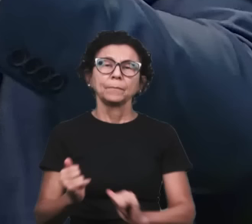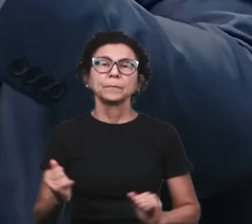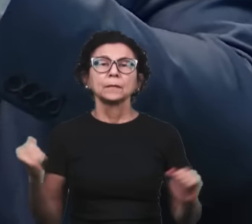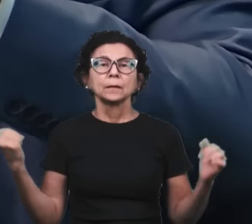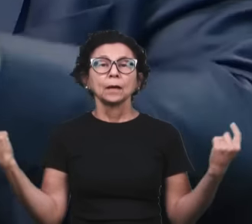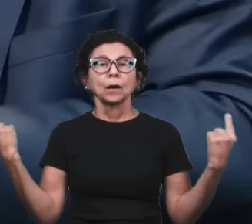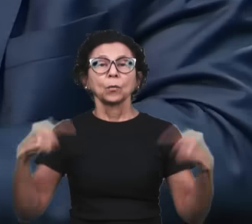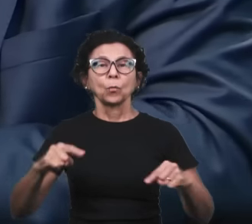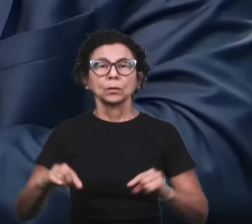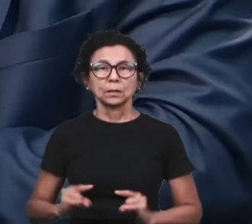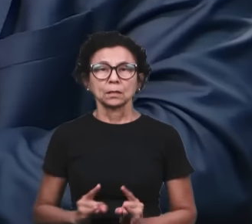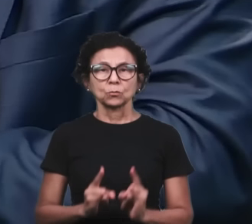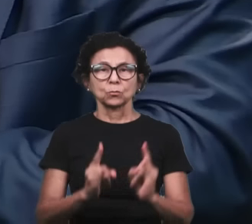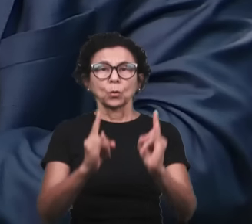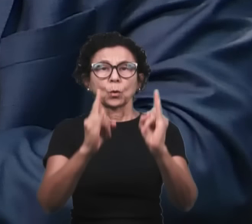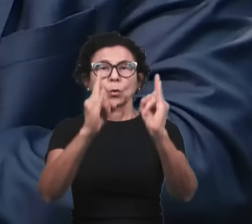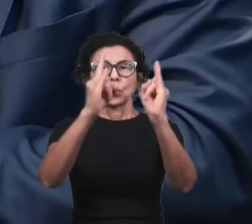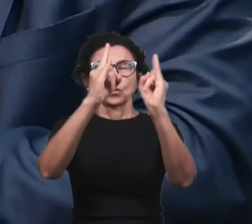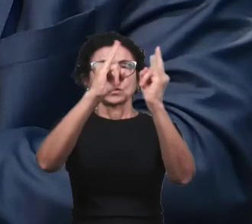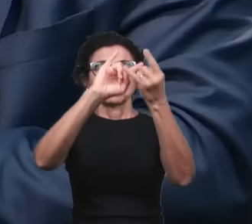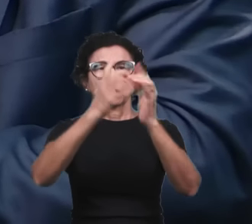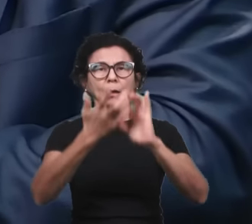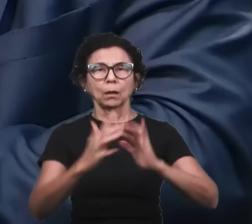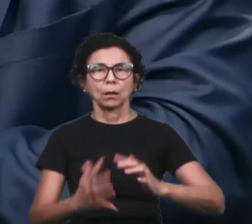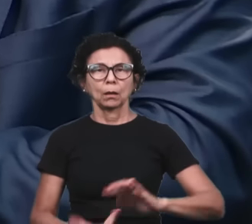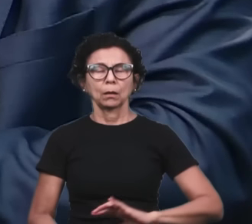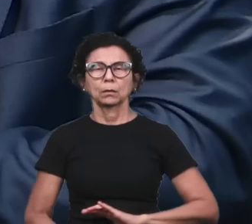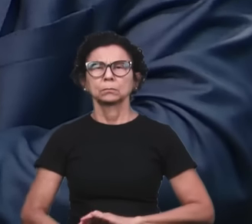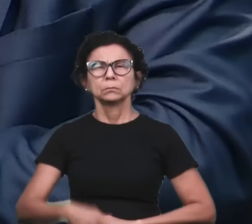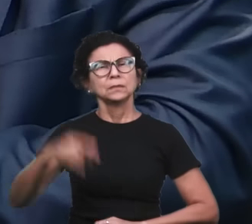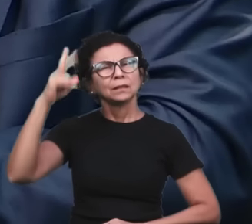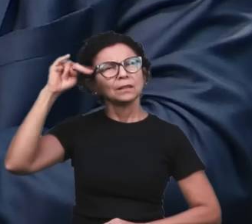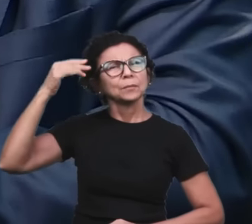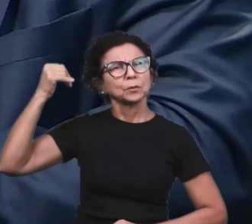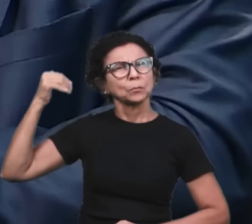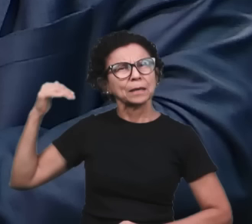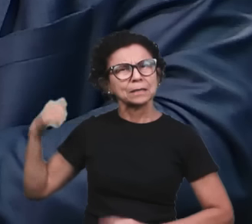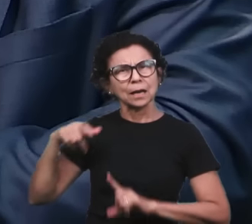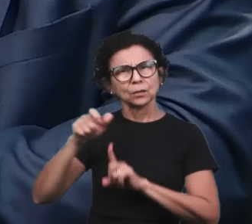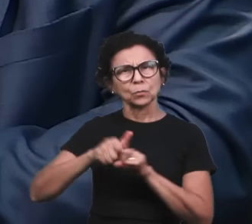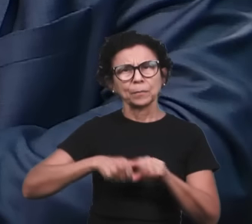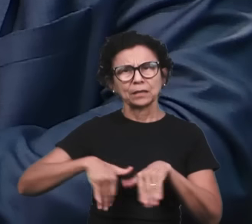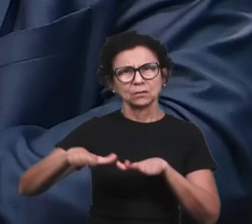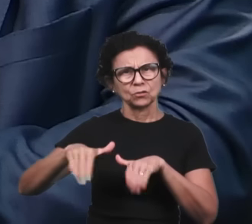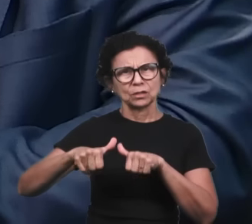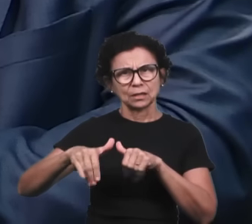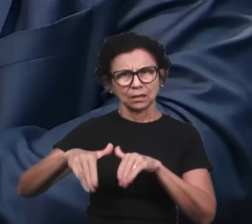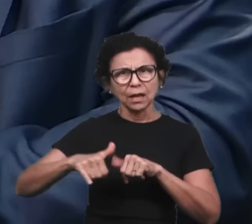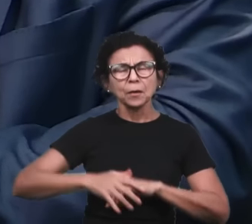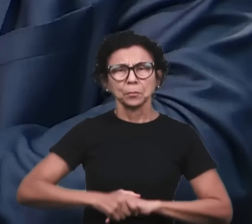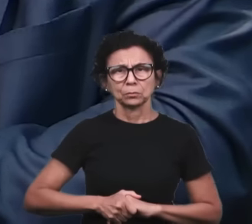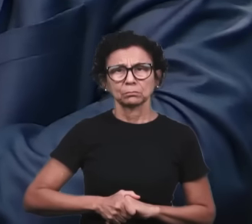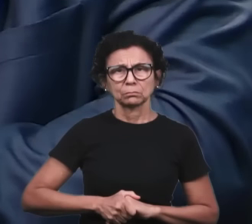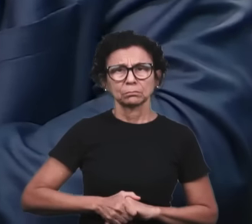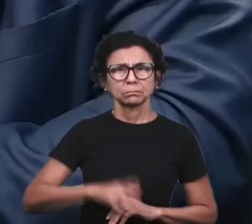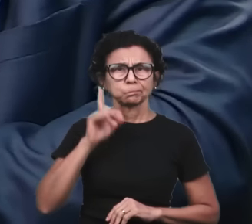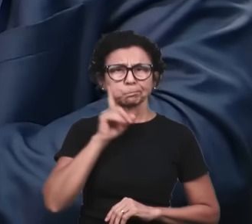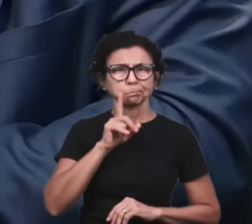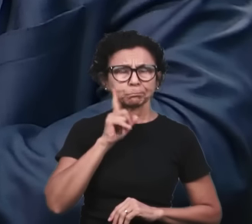Se nós olharmos a história, houve ataques contra torre alta.